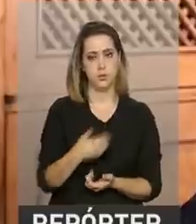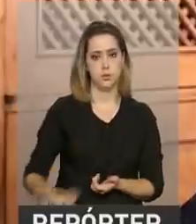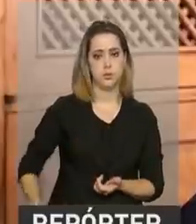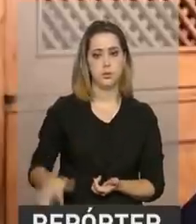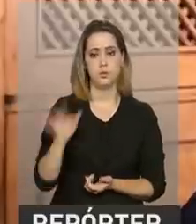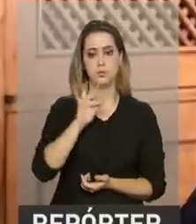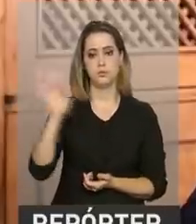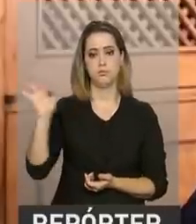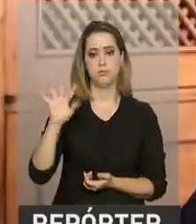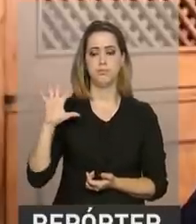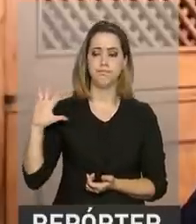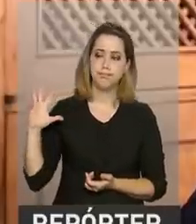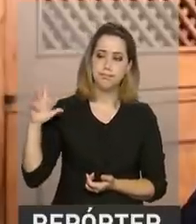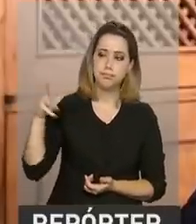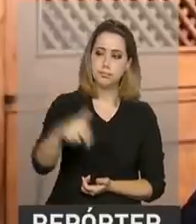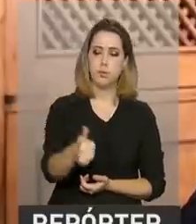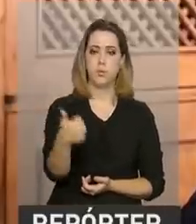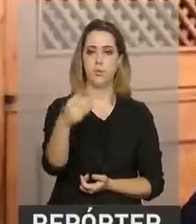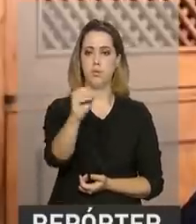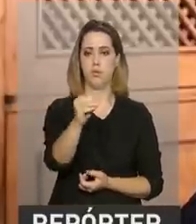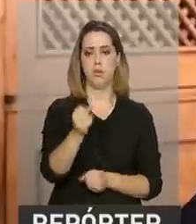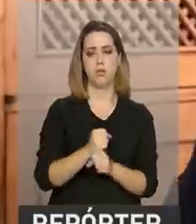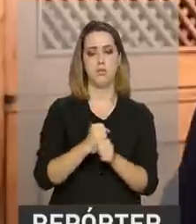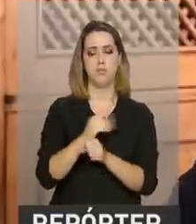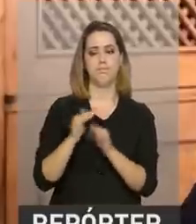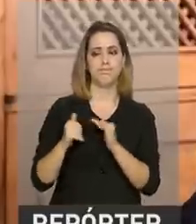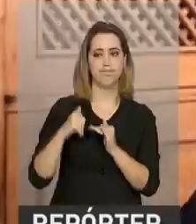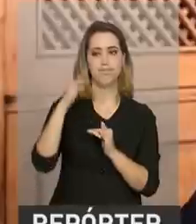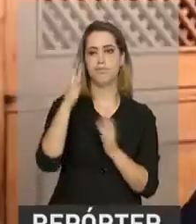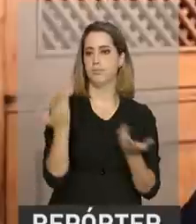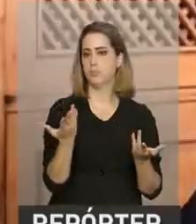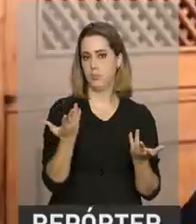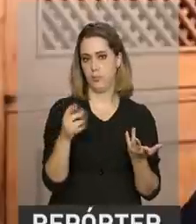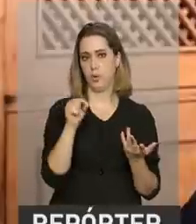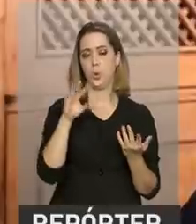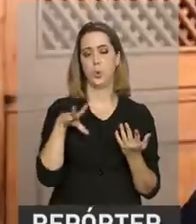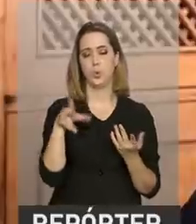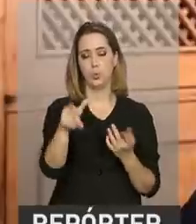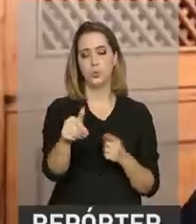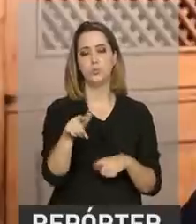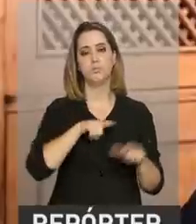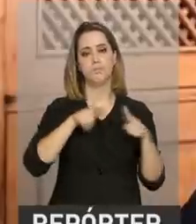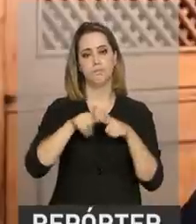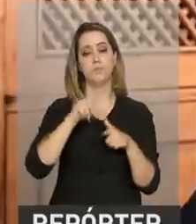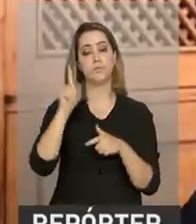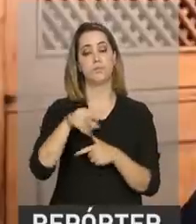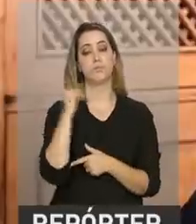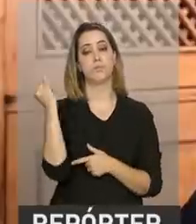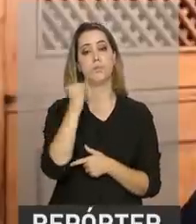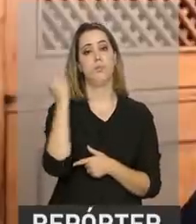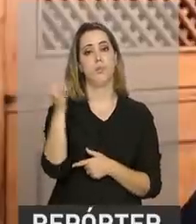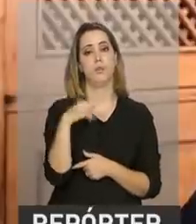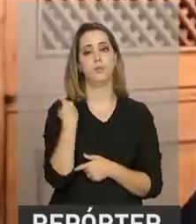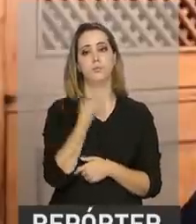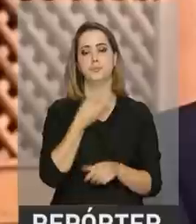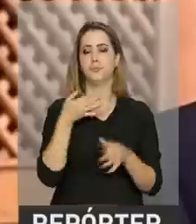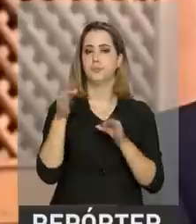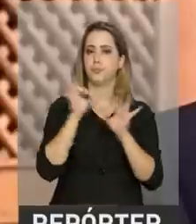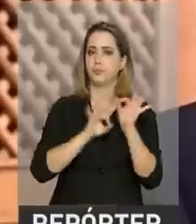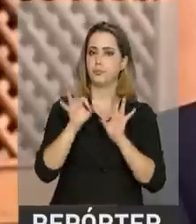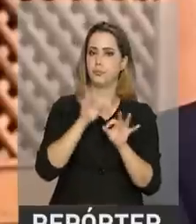maior volume dos últimos 10 anos. Todo esse trabalho foi fundamental para a reorganização das contas